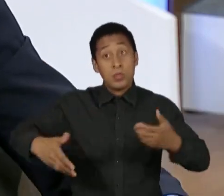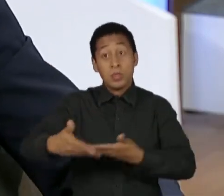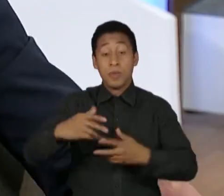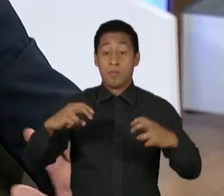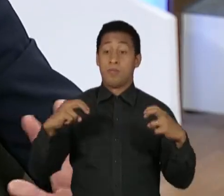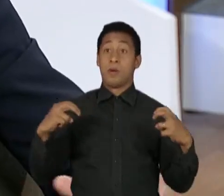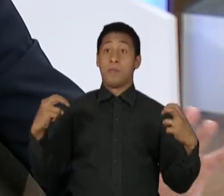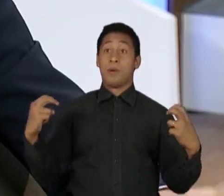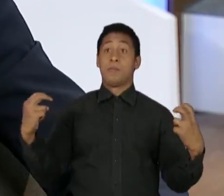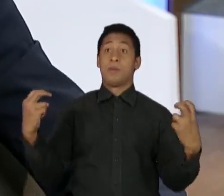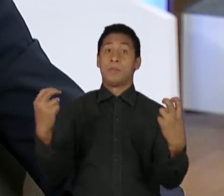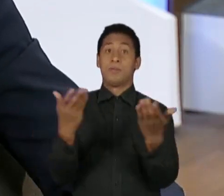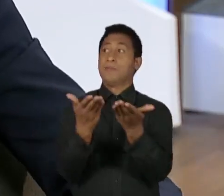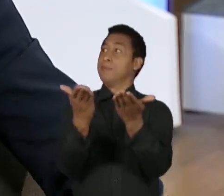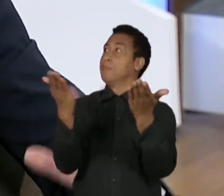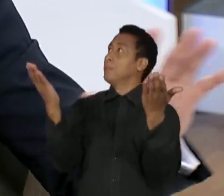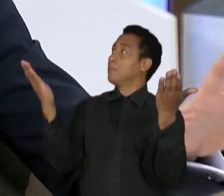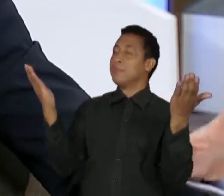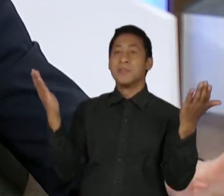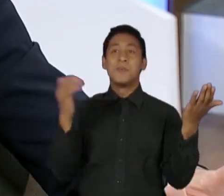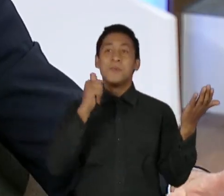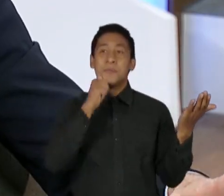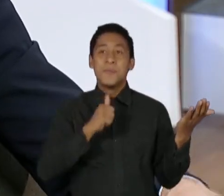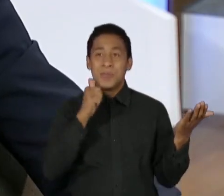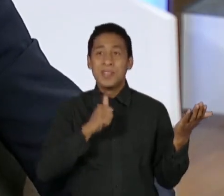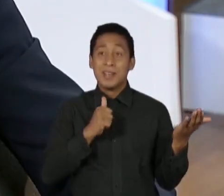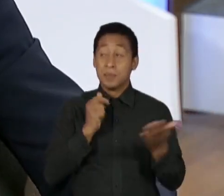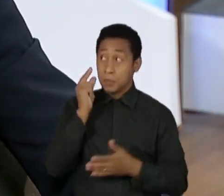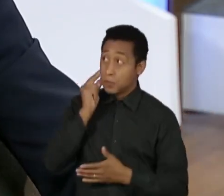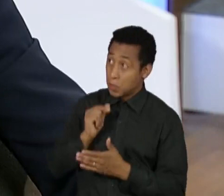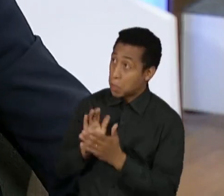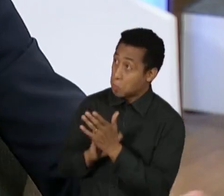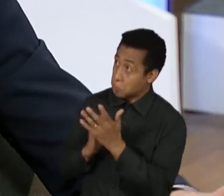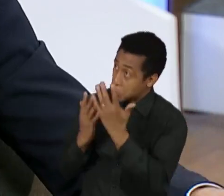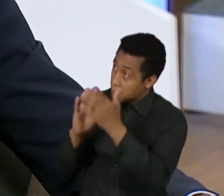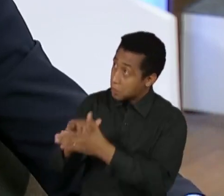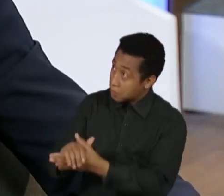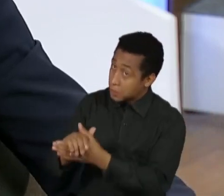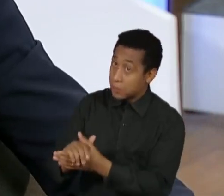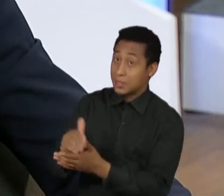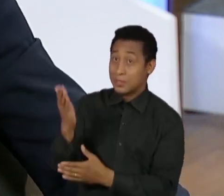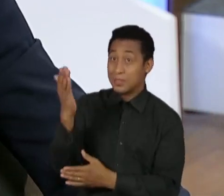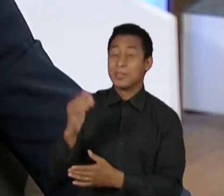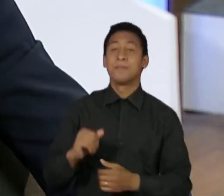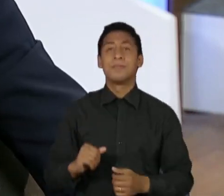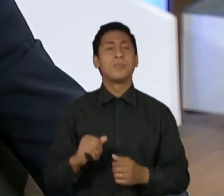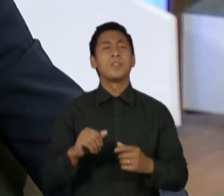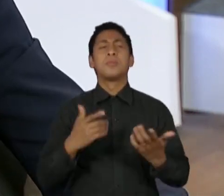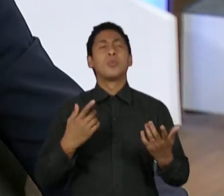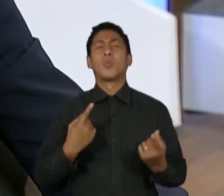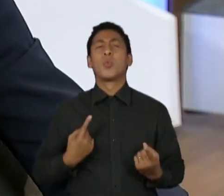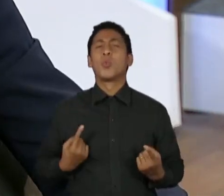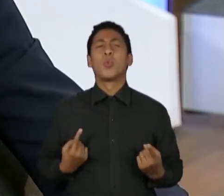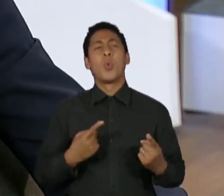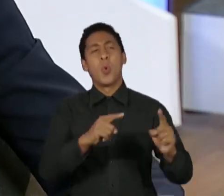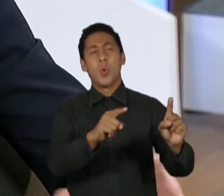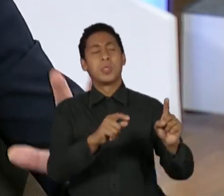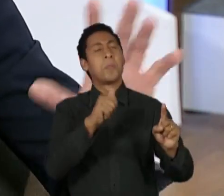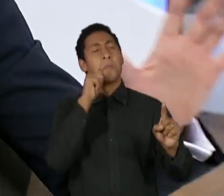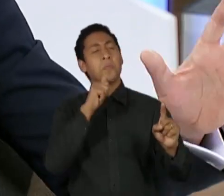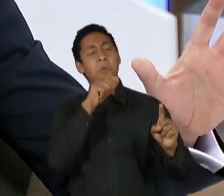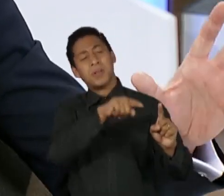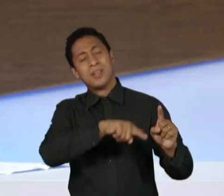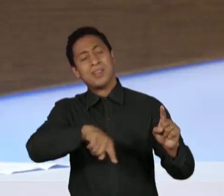que já me faz cumprimentar a Vera pela composição. Então, ninguém pode ser contra aumentar a quantidade